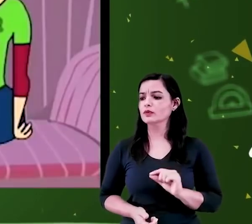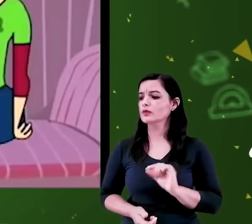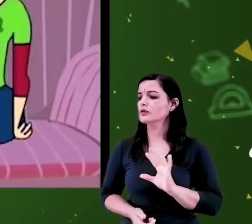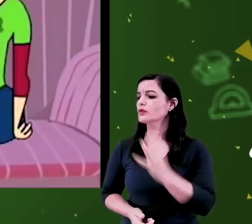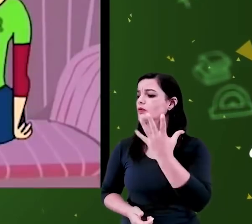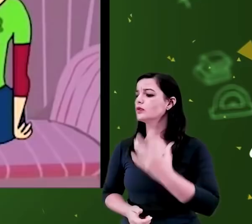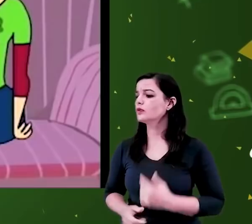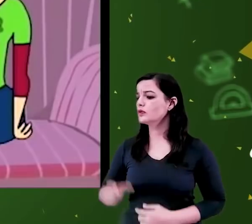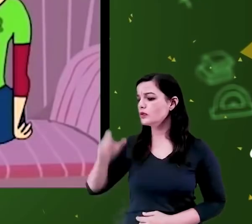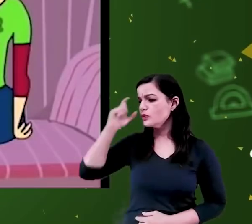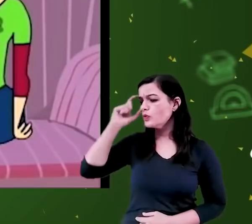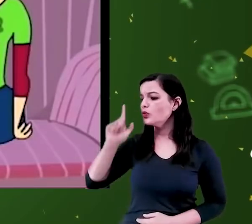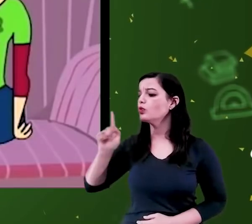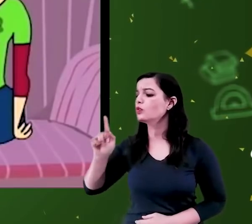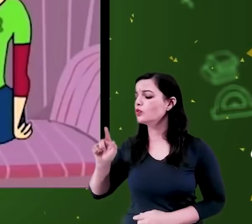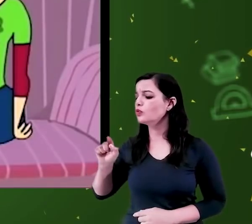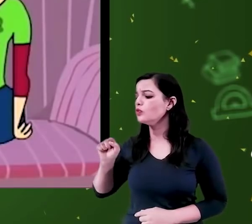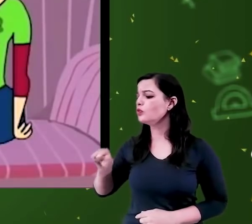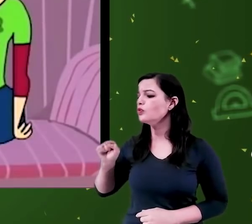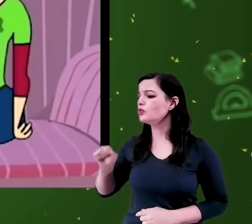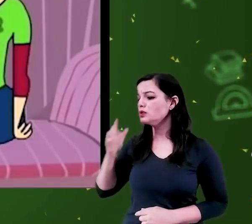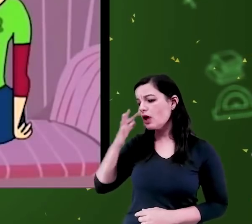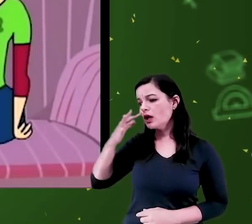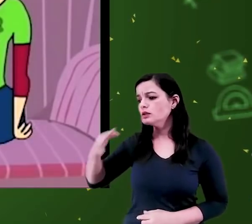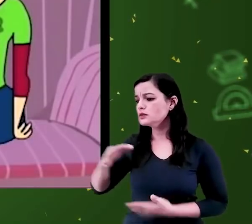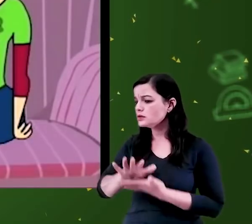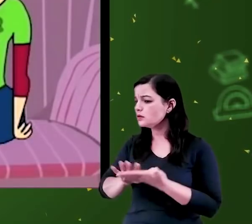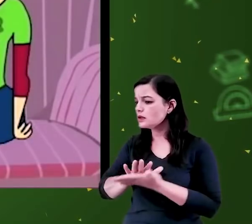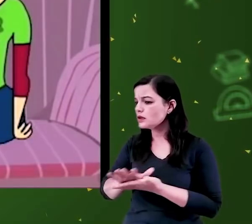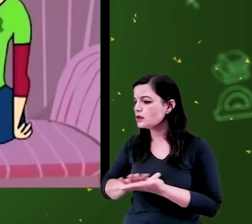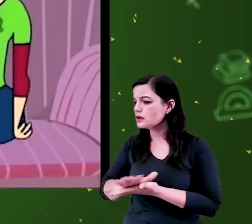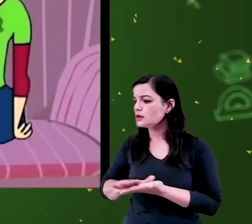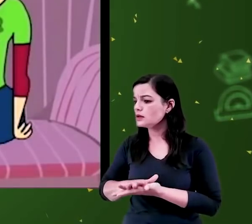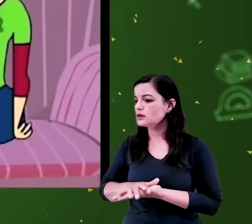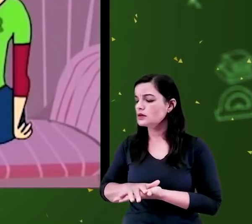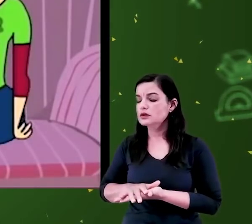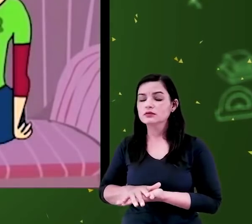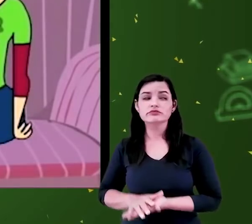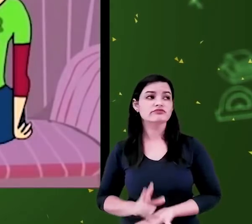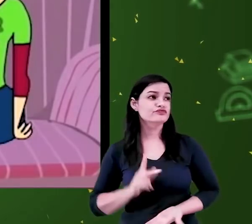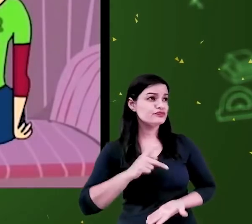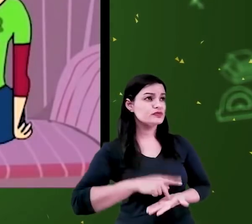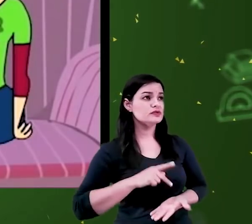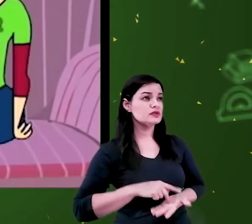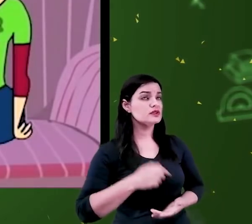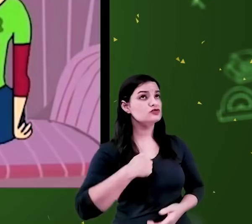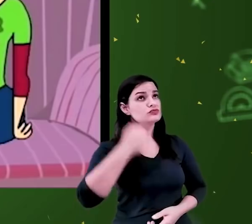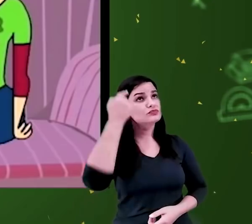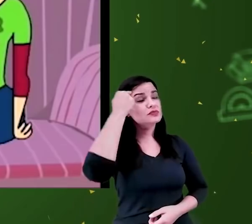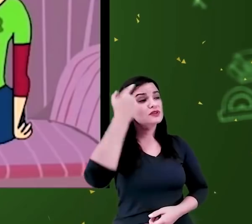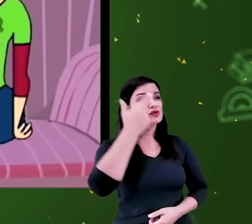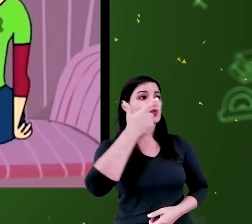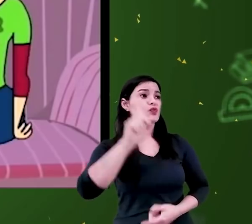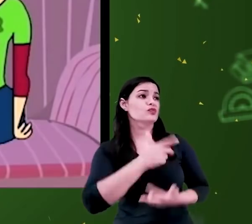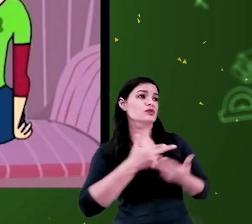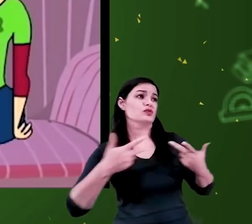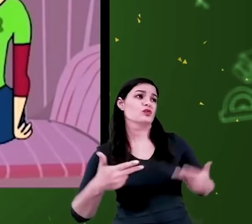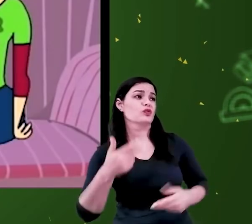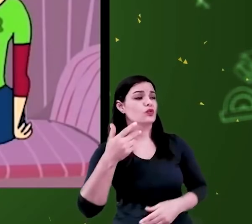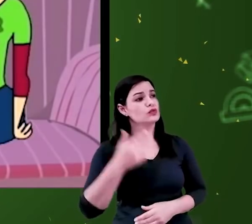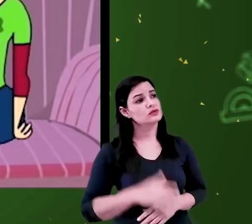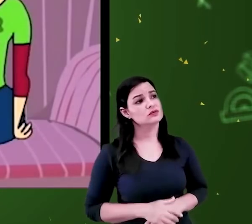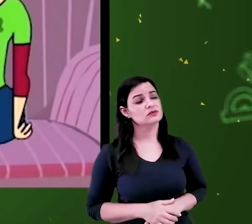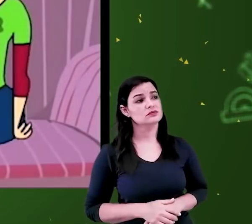que foi, Gutinho? Você não tá prestando atenção. Na verdade, eu tava pensando em outra